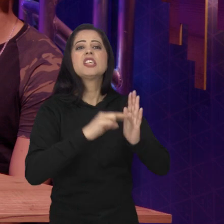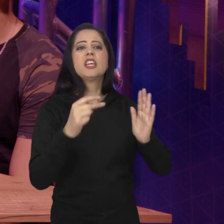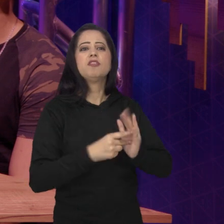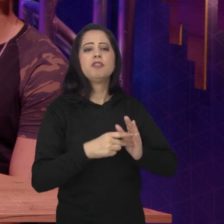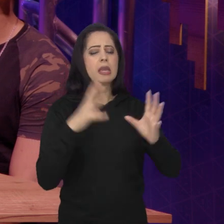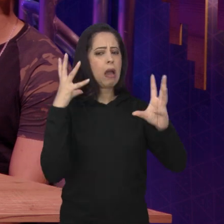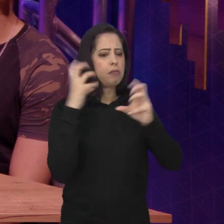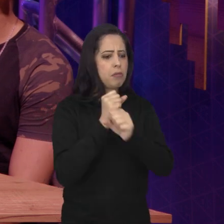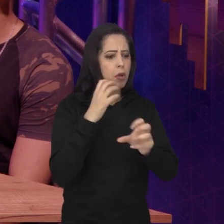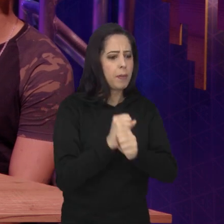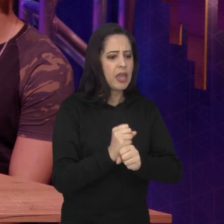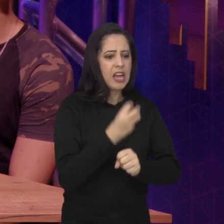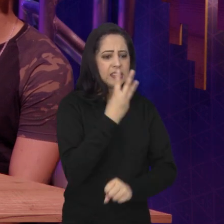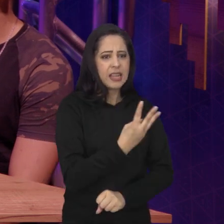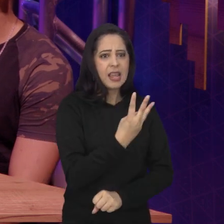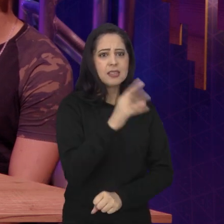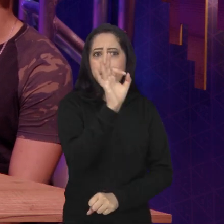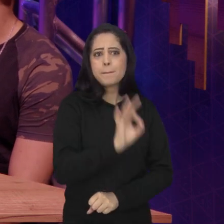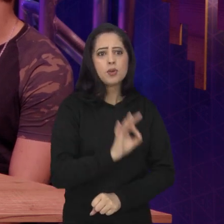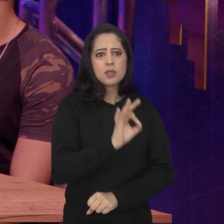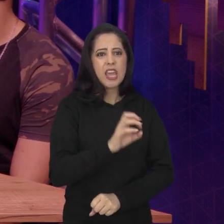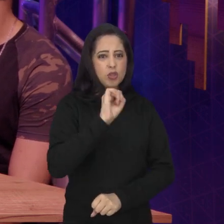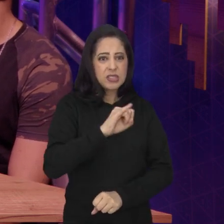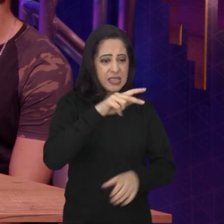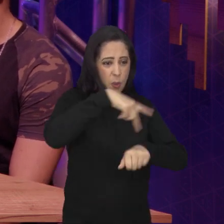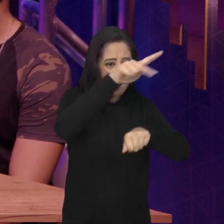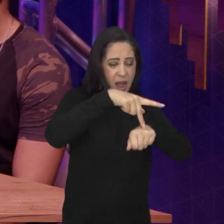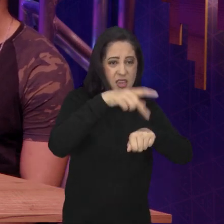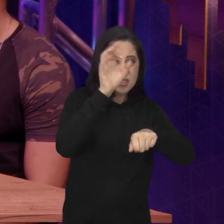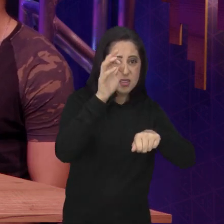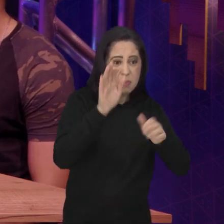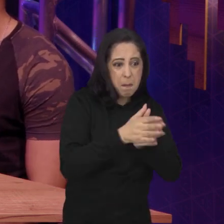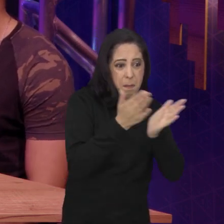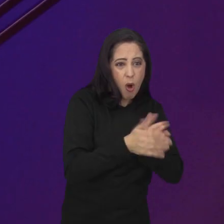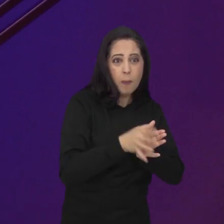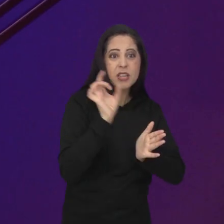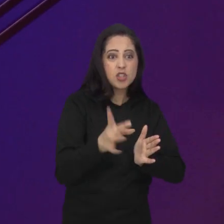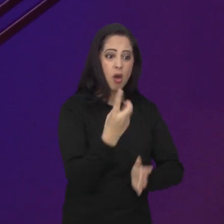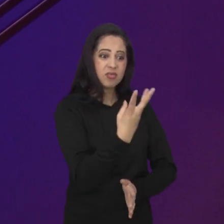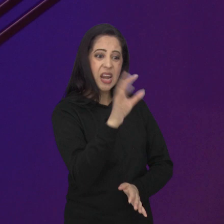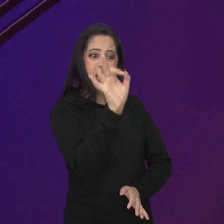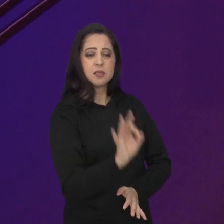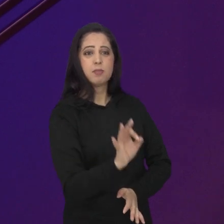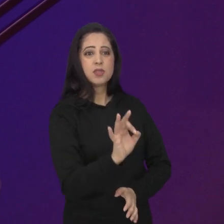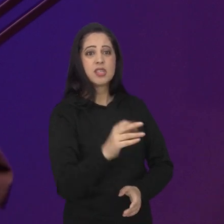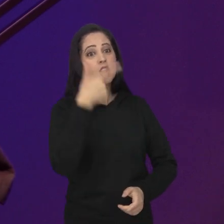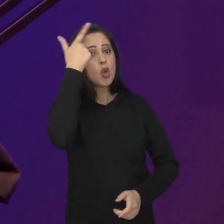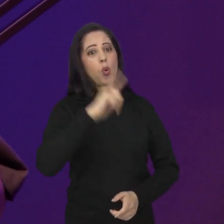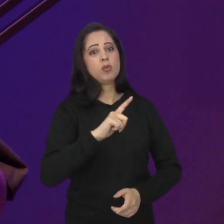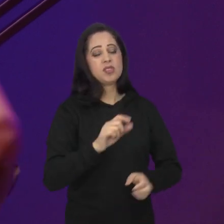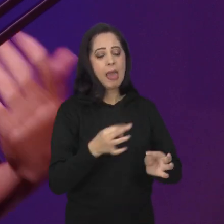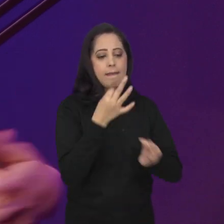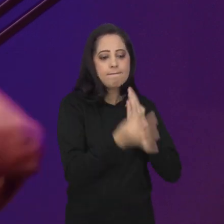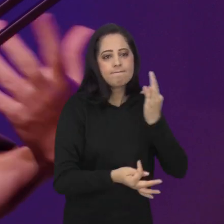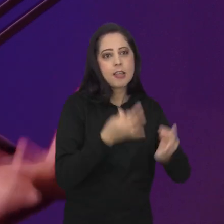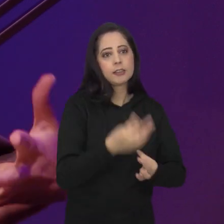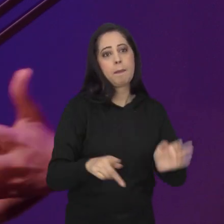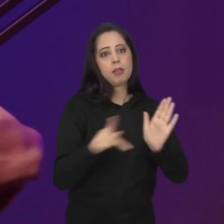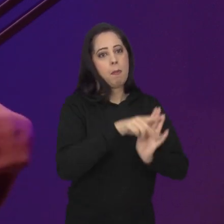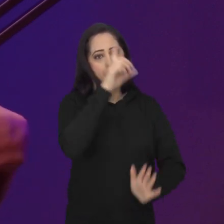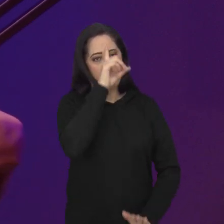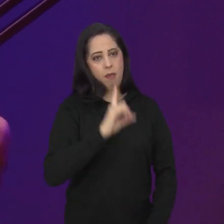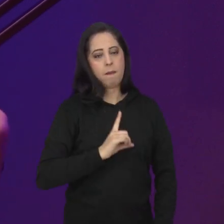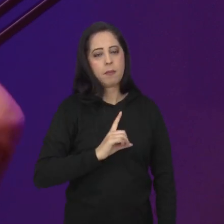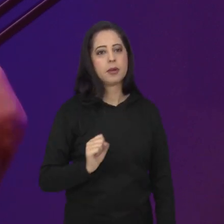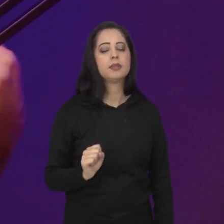adequados. E isso chega a 3% da população em países mais pobres. Então, assim, realmente muitos